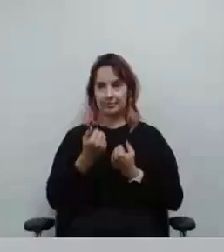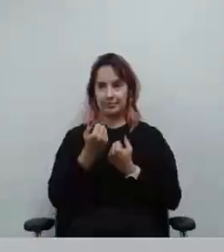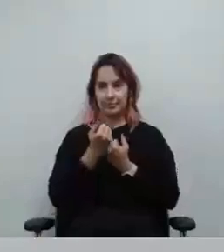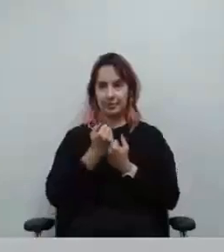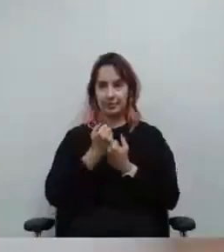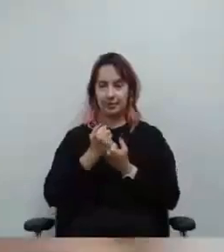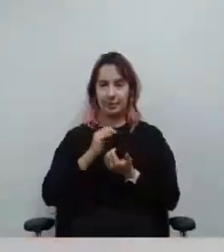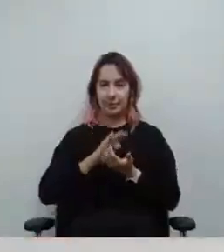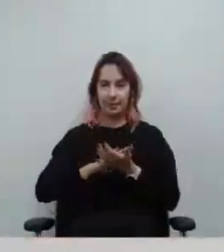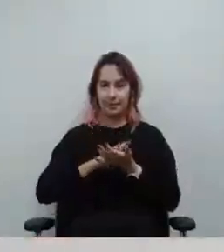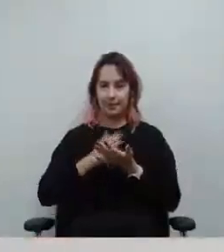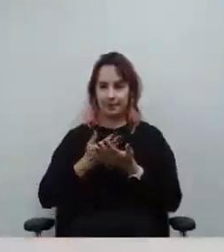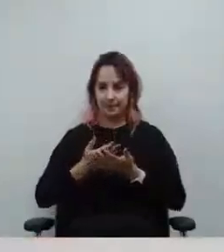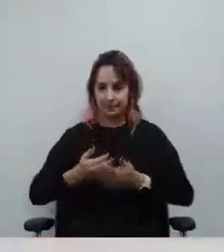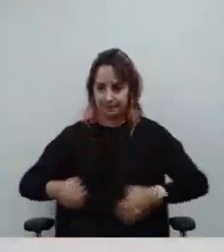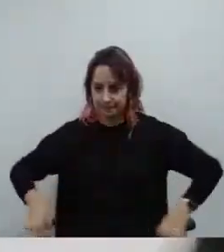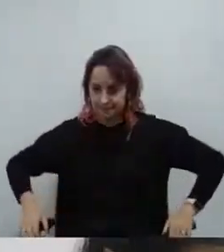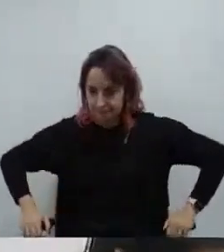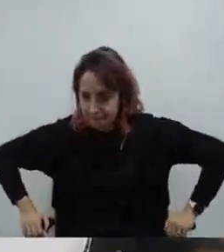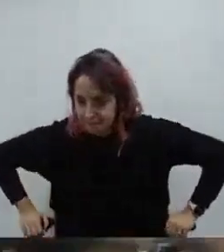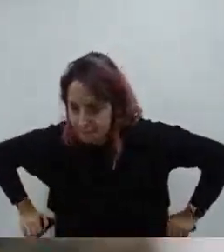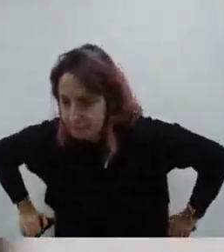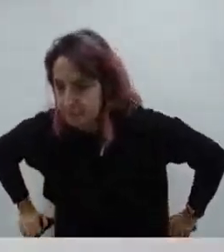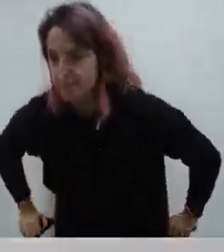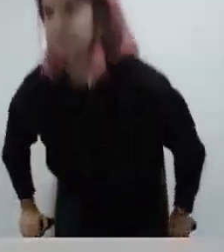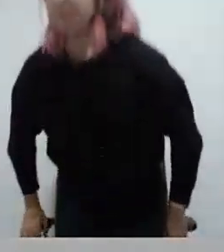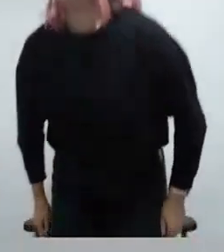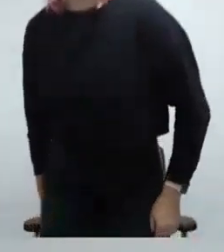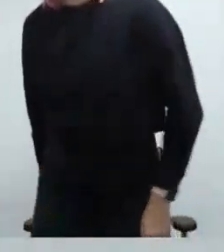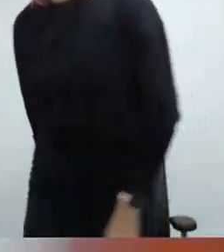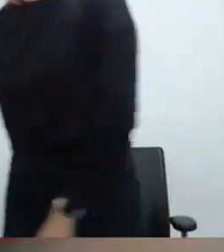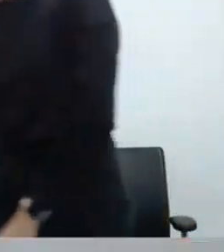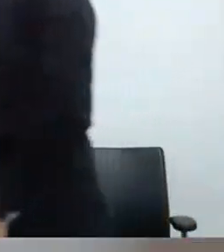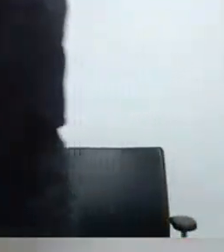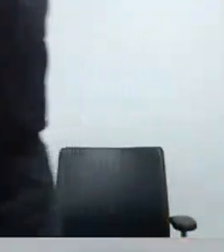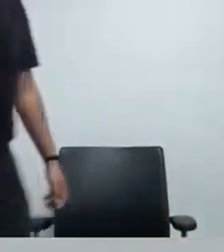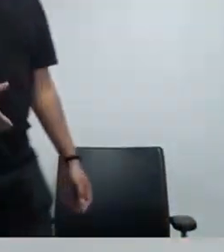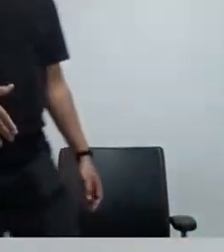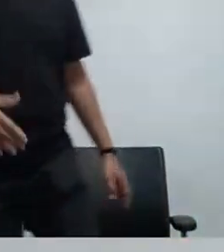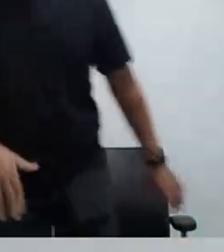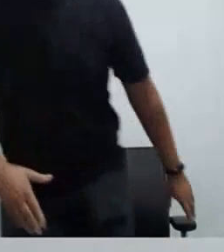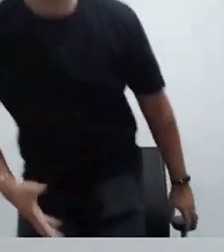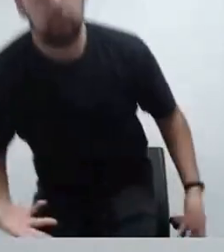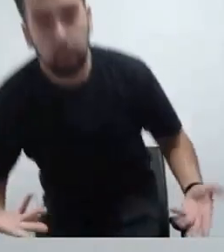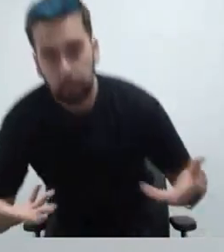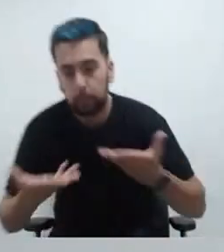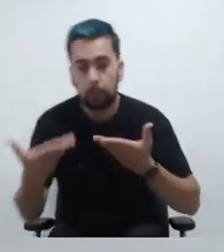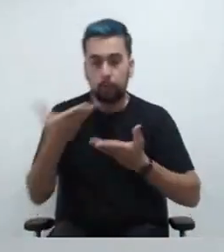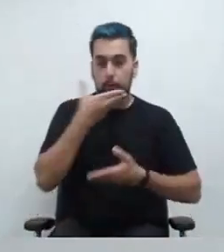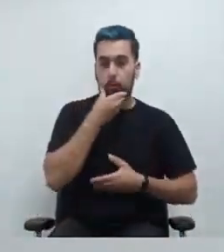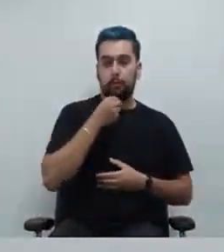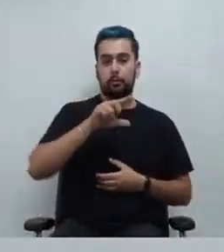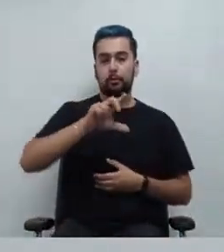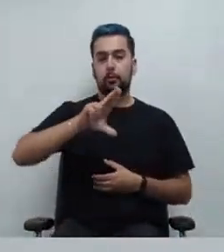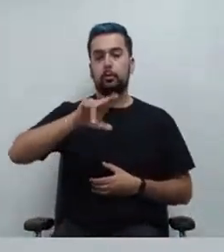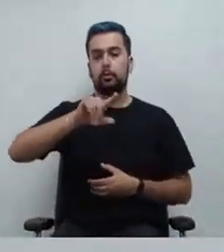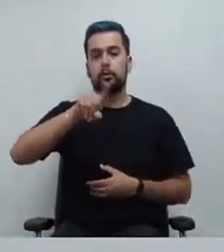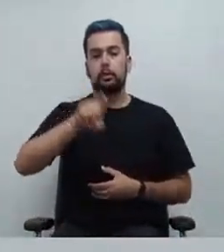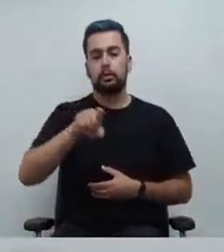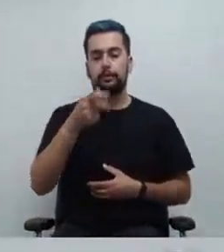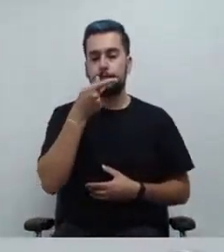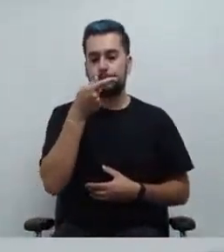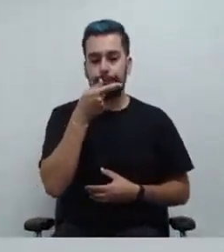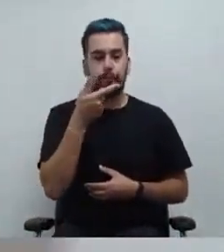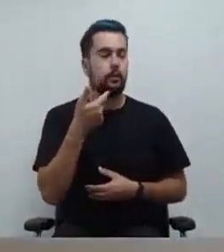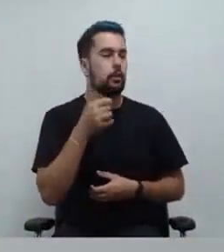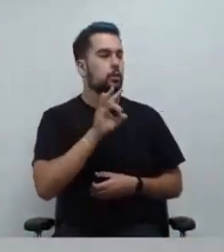Eu respondo, conselheiro Luiz Felipe. A minha contribuição é mínima, presidente, é só para um esclarecimento. Eu conversava